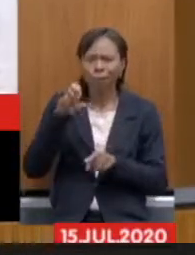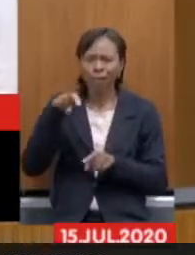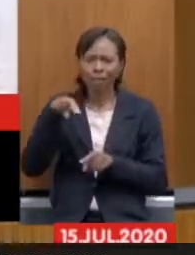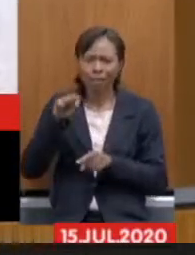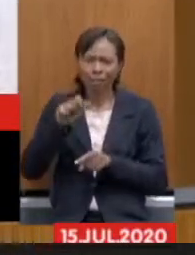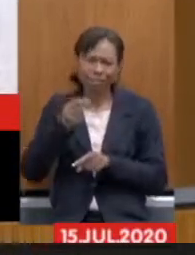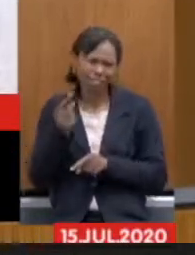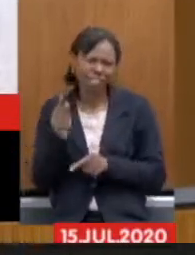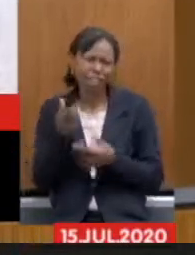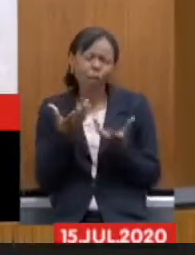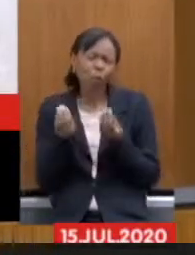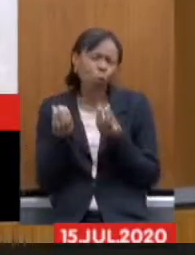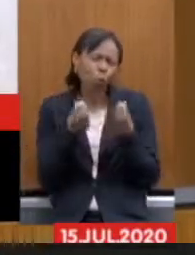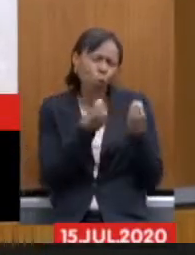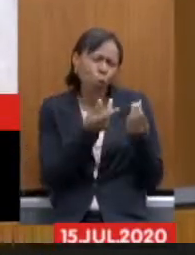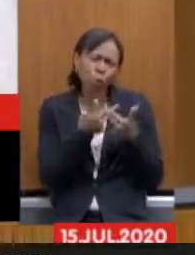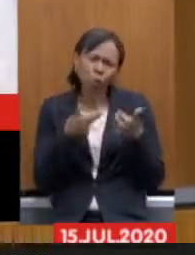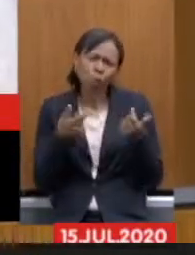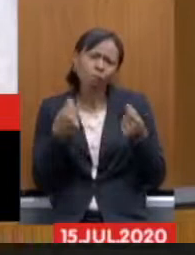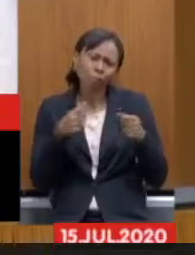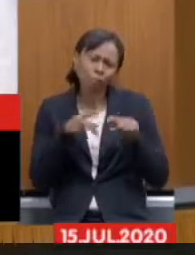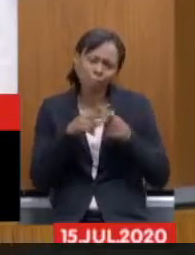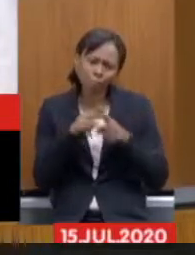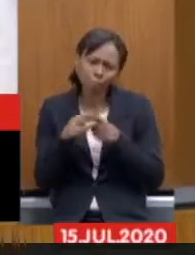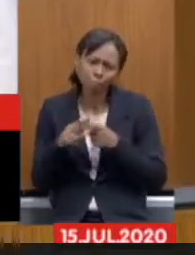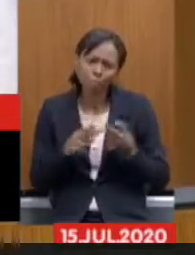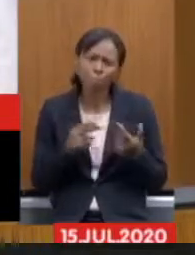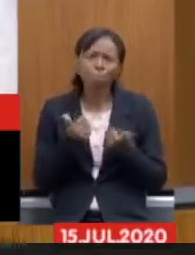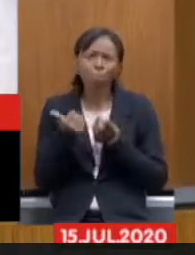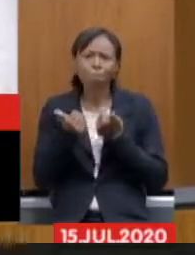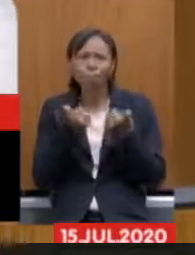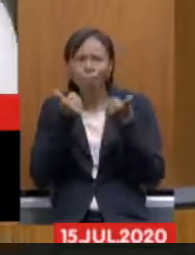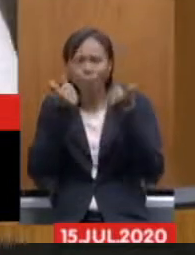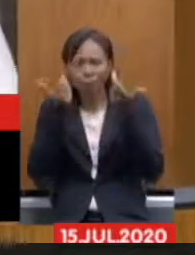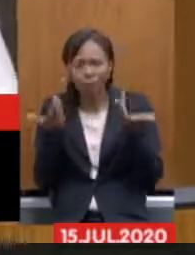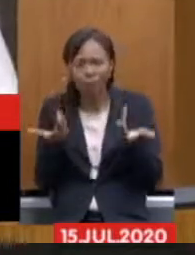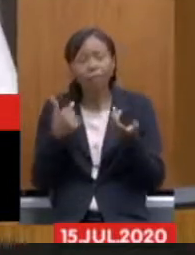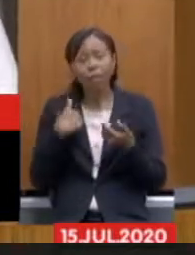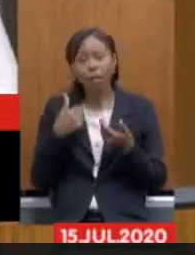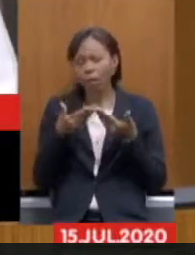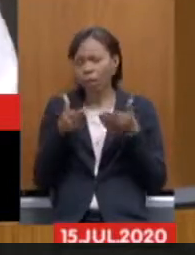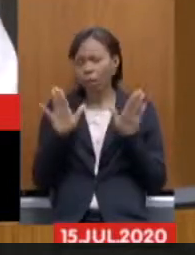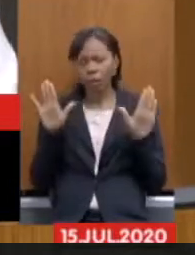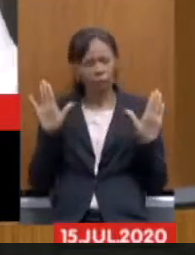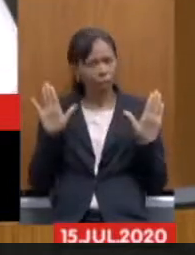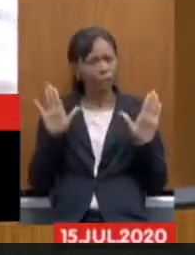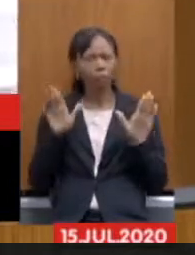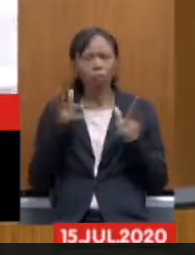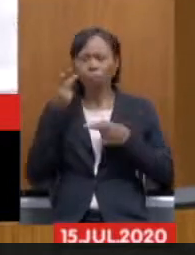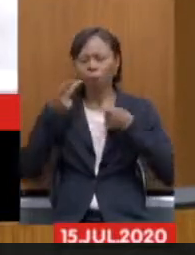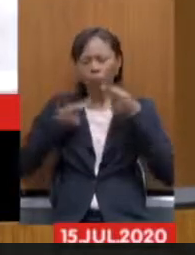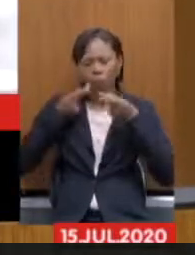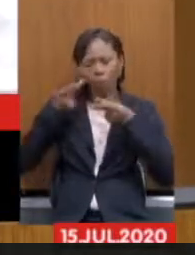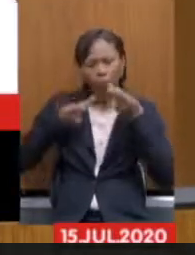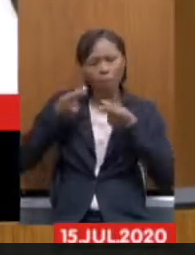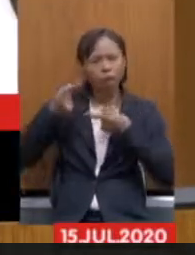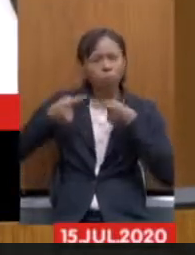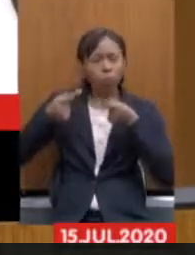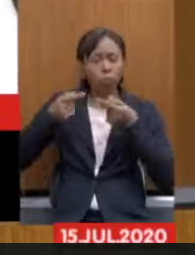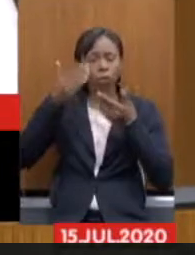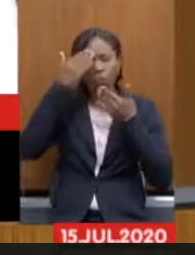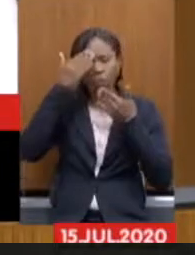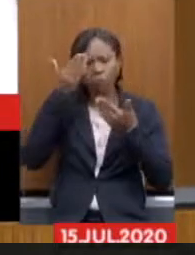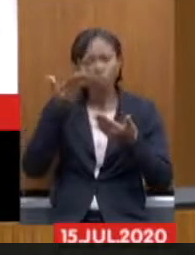de melhorar de aperfeiçoar então a gente está aberta ao diálogo e eu a e é por isso tá tendo essa